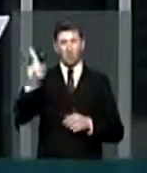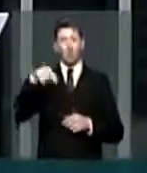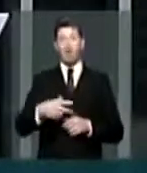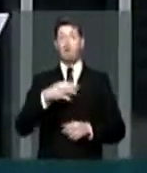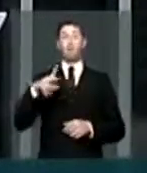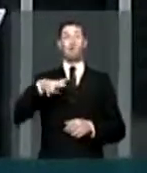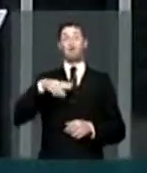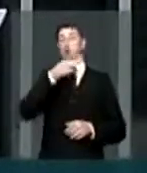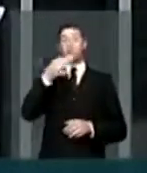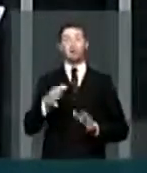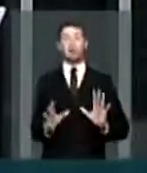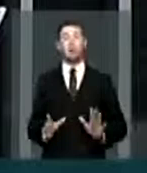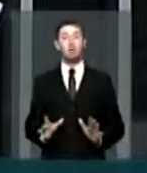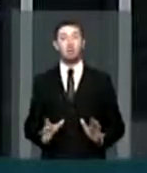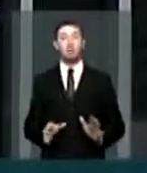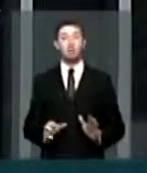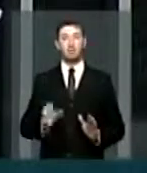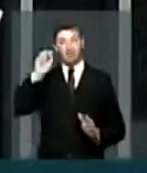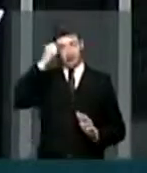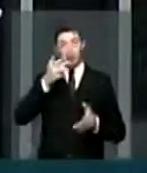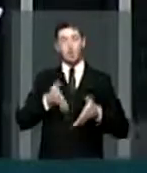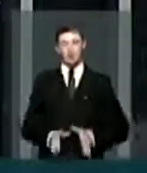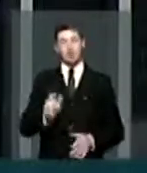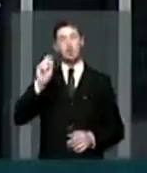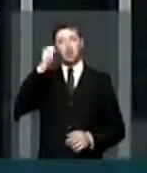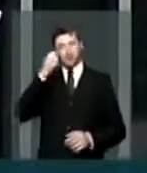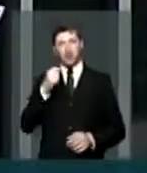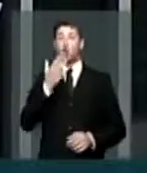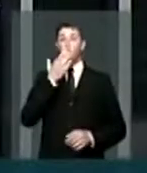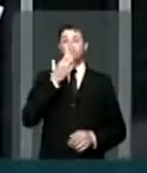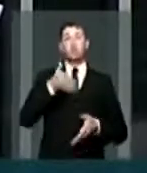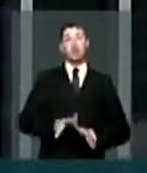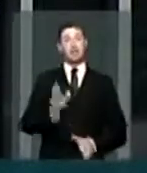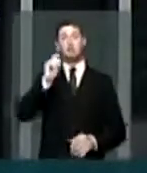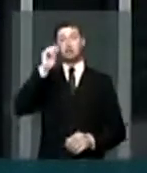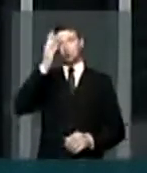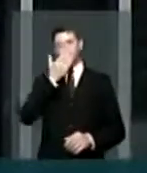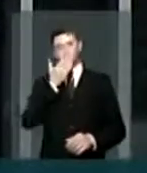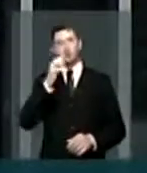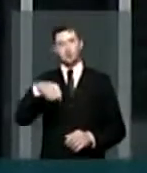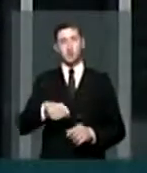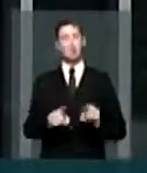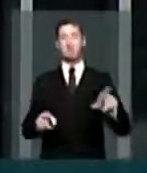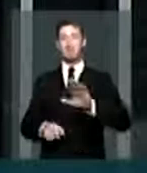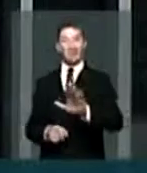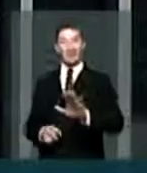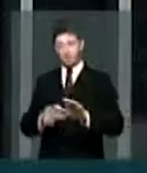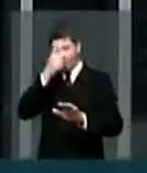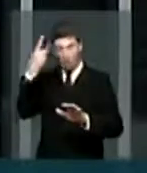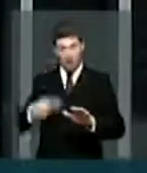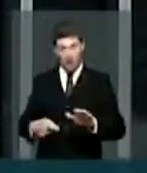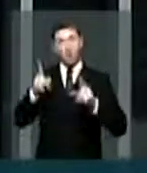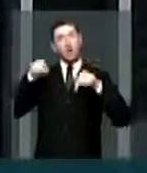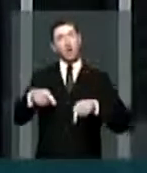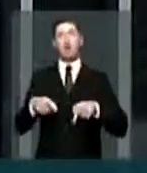pessoal. Negro nasce negro, índio nasce negro, índio nasce índio, porém, ser humano